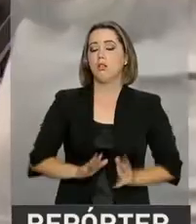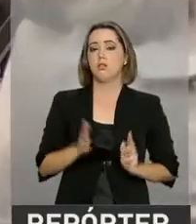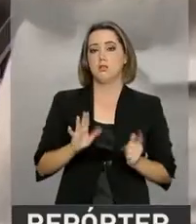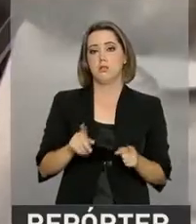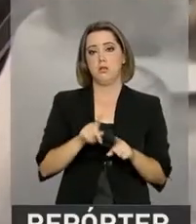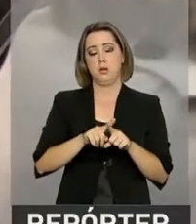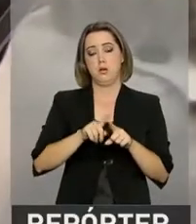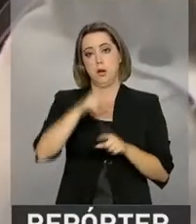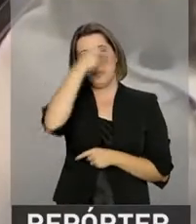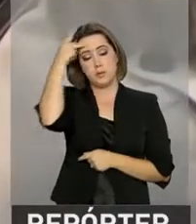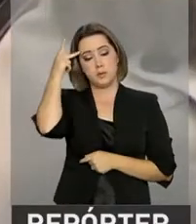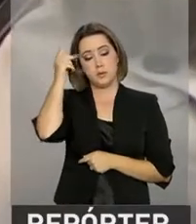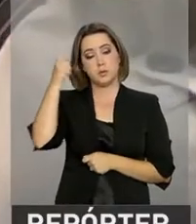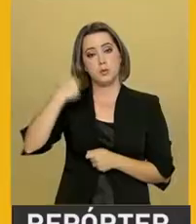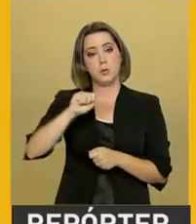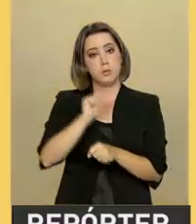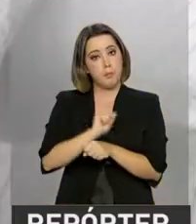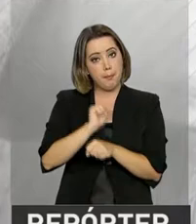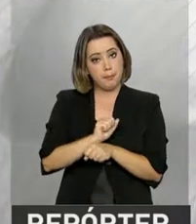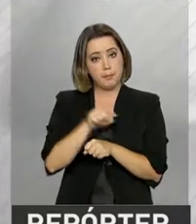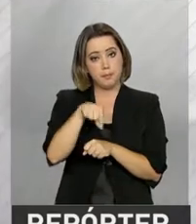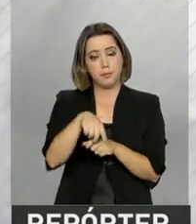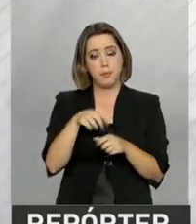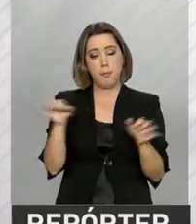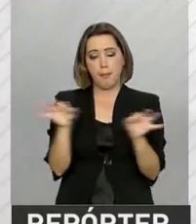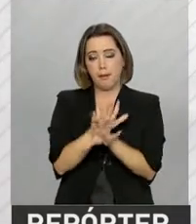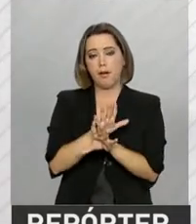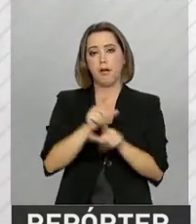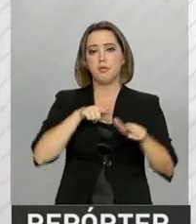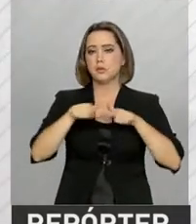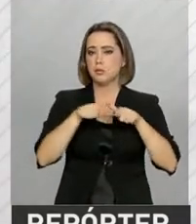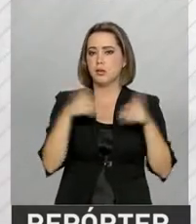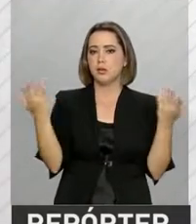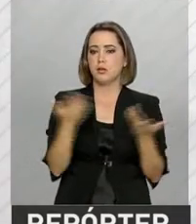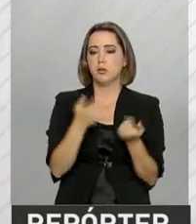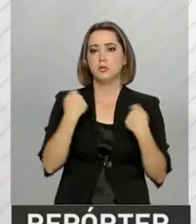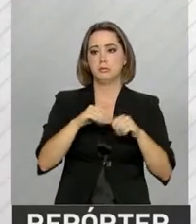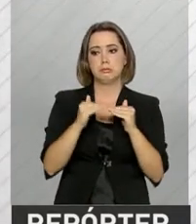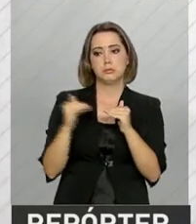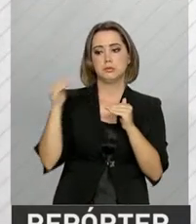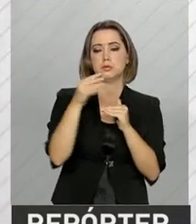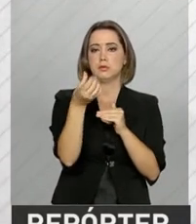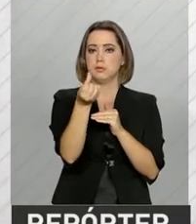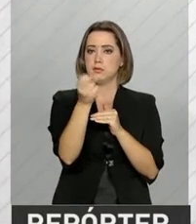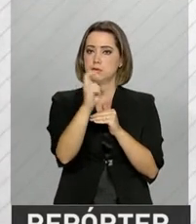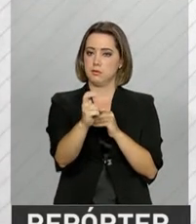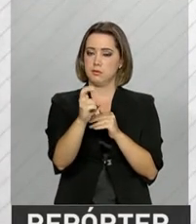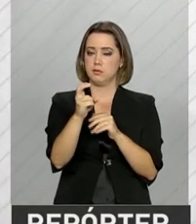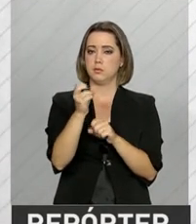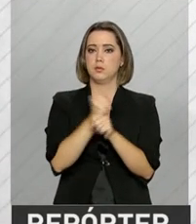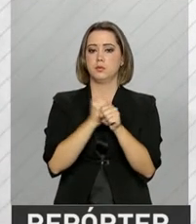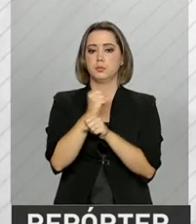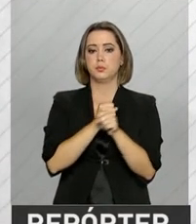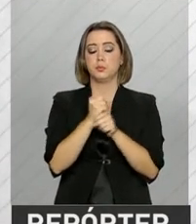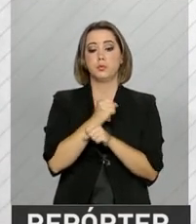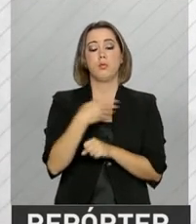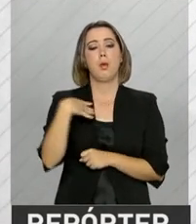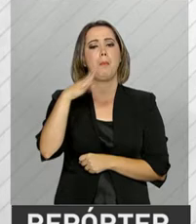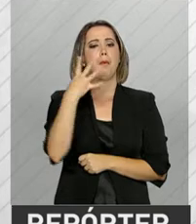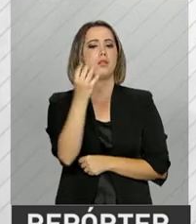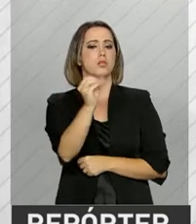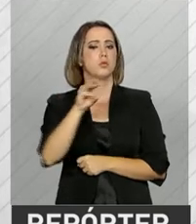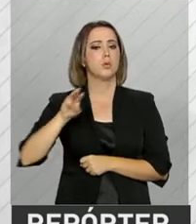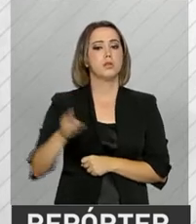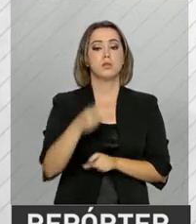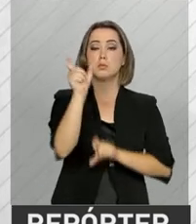deve ter 66 anos. São mais de 40 milhões de aposentados pelo sistema público, a Seguridade Social americana. Em